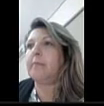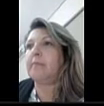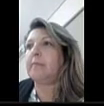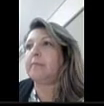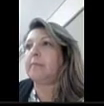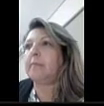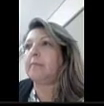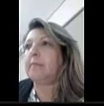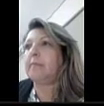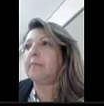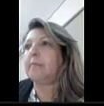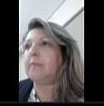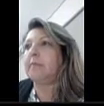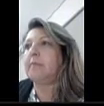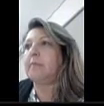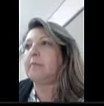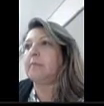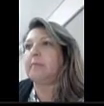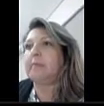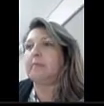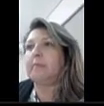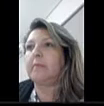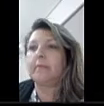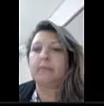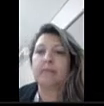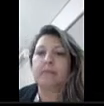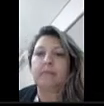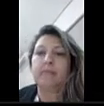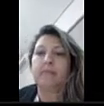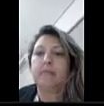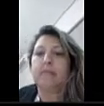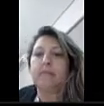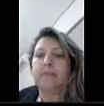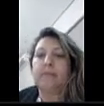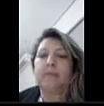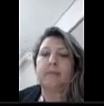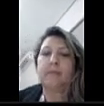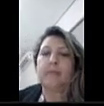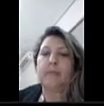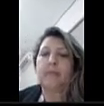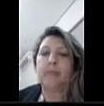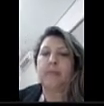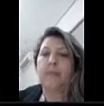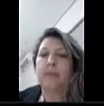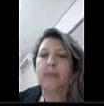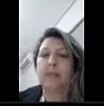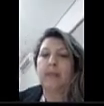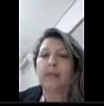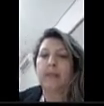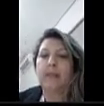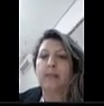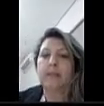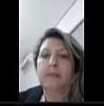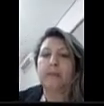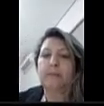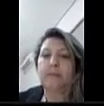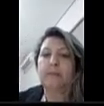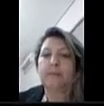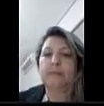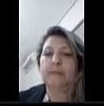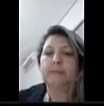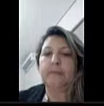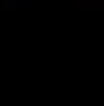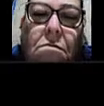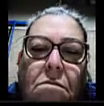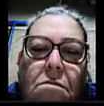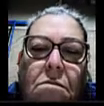que ela vai dar conta de fazer. A ideia não é a gente fazer a criança ficar desanimada e frustrada, muito pelo contrário. É a gente fazer com que